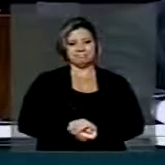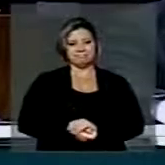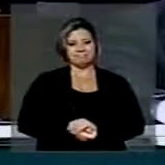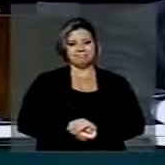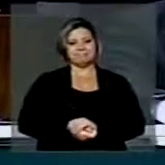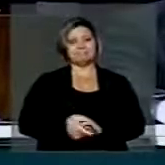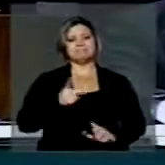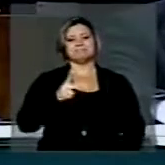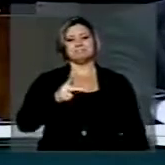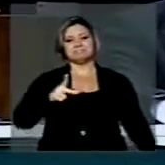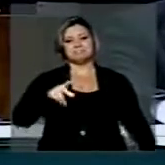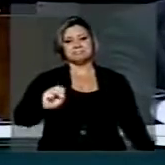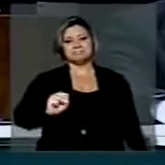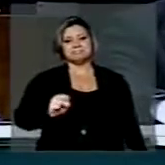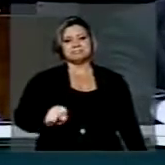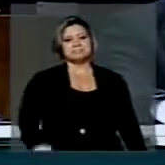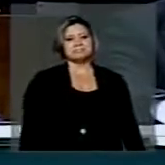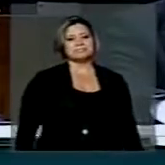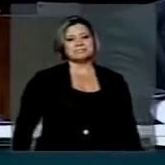PPS.